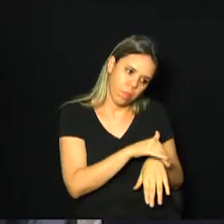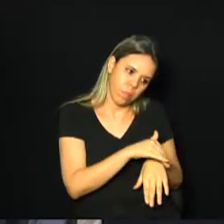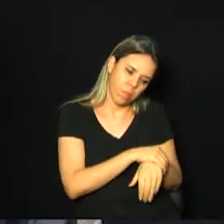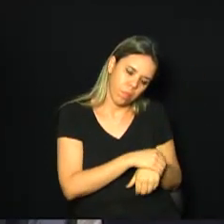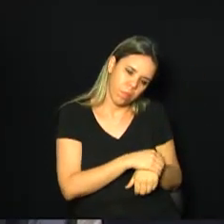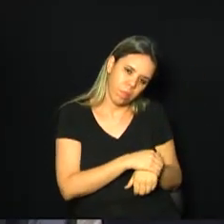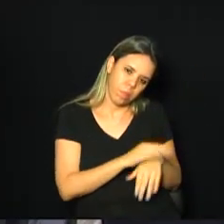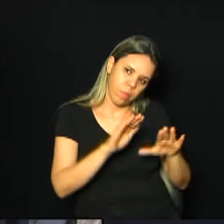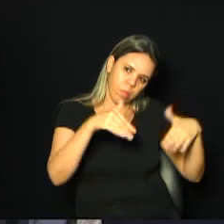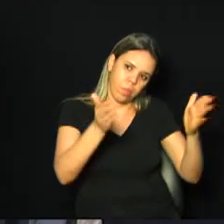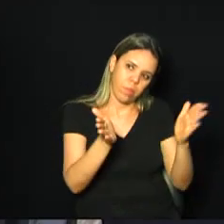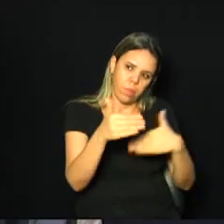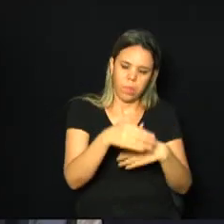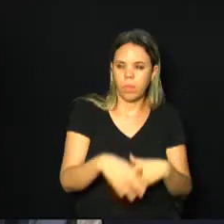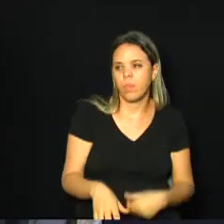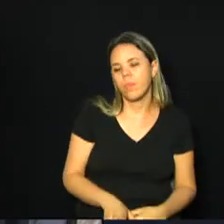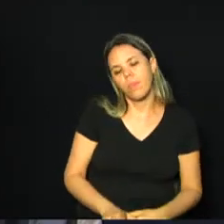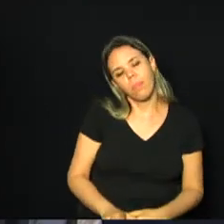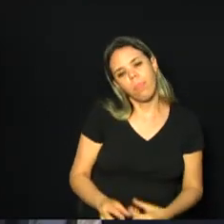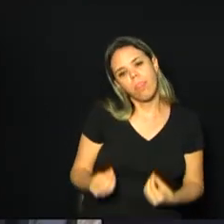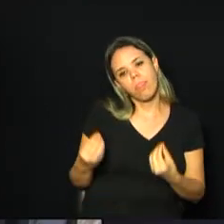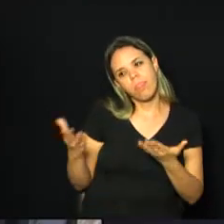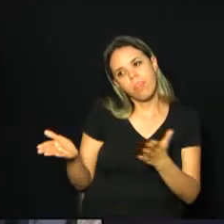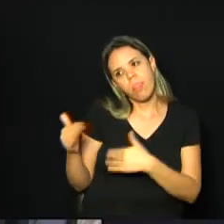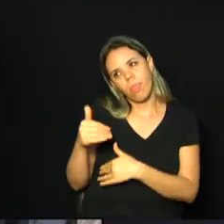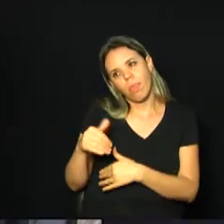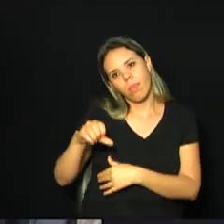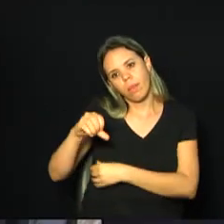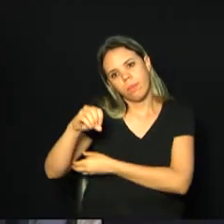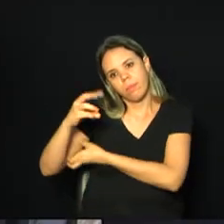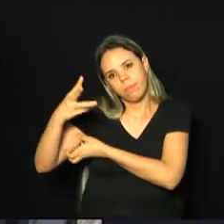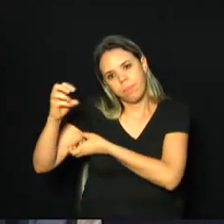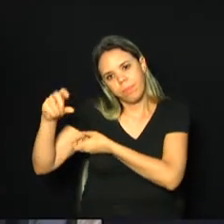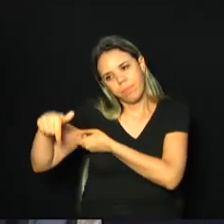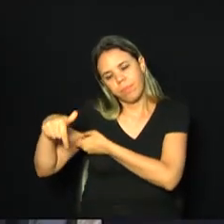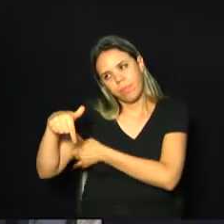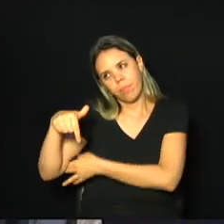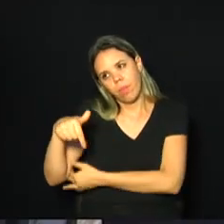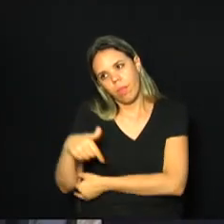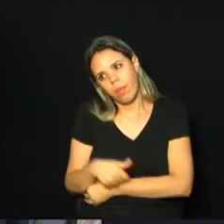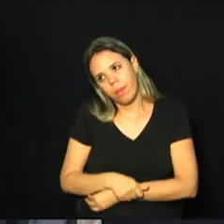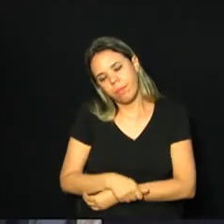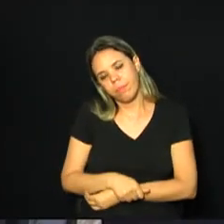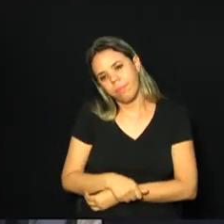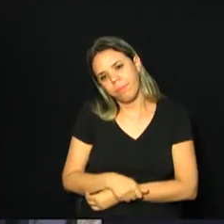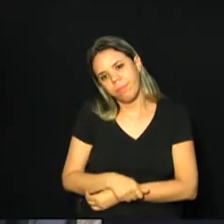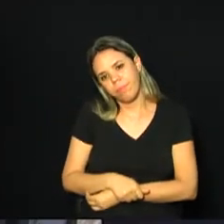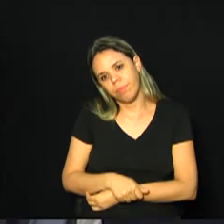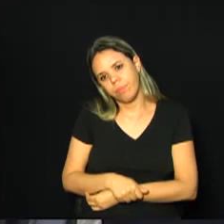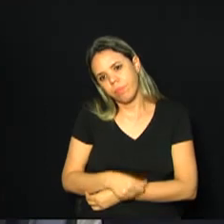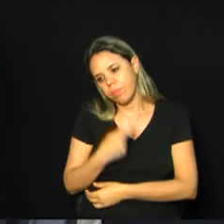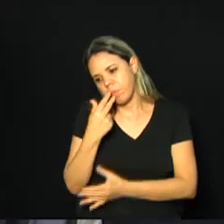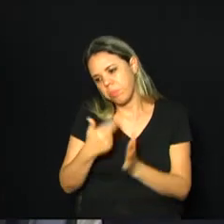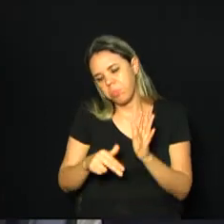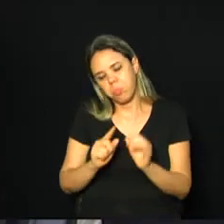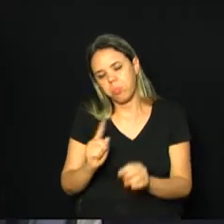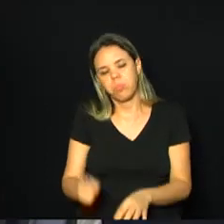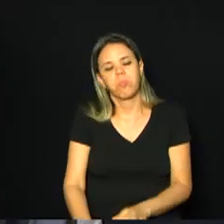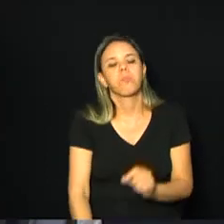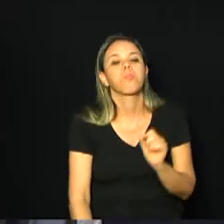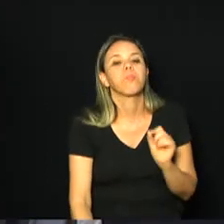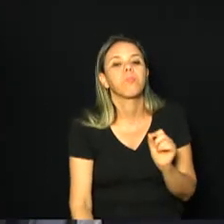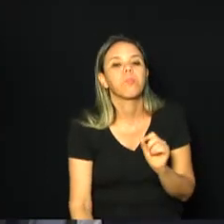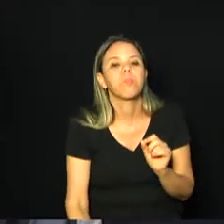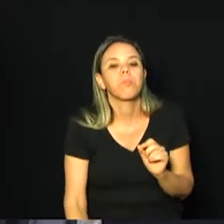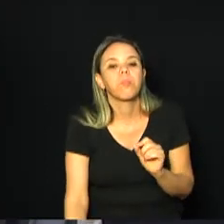fora da caixa. Então, eu vou entregar a caixa 937. Lá eu não digo quem é, mas na